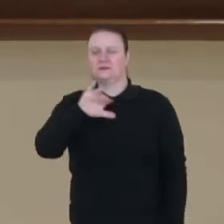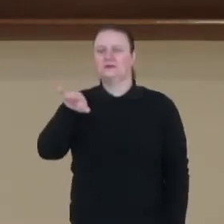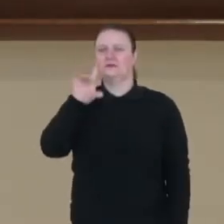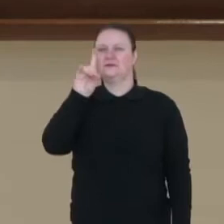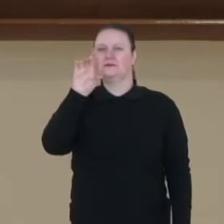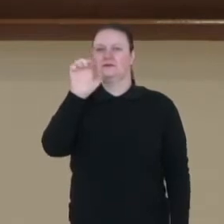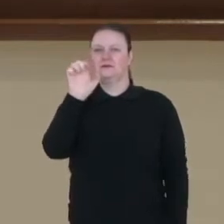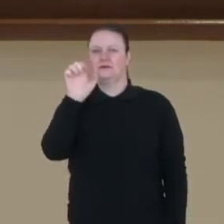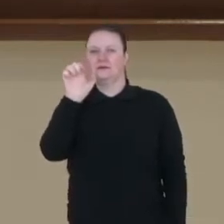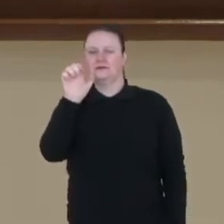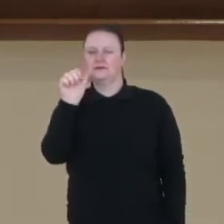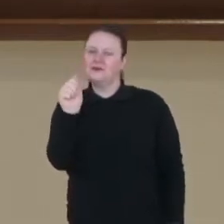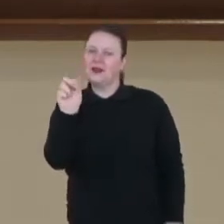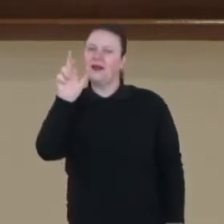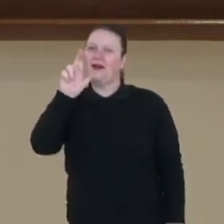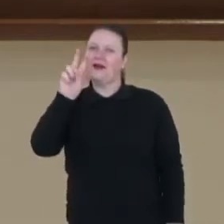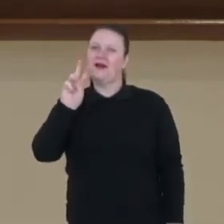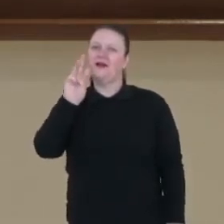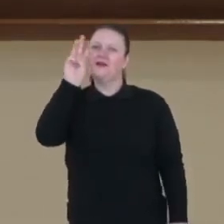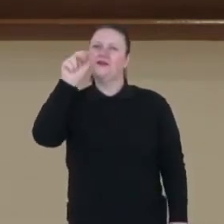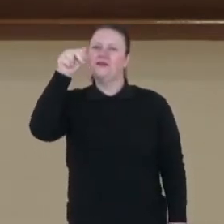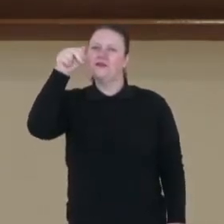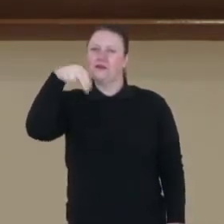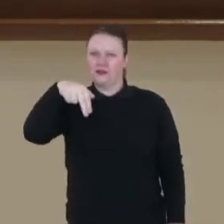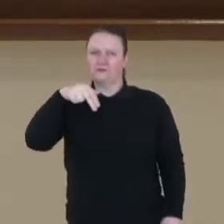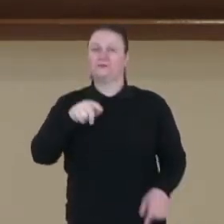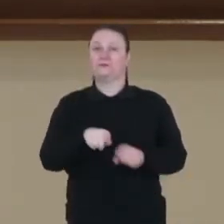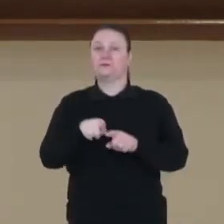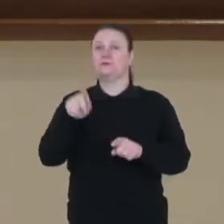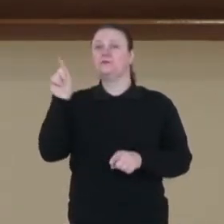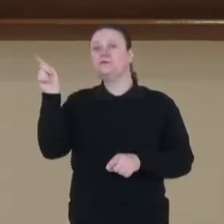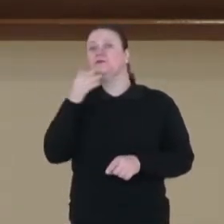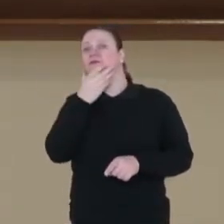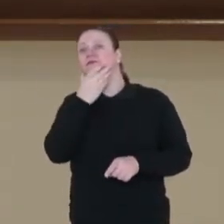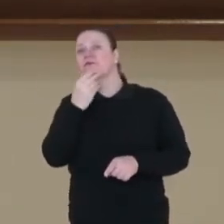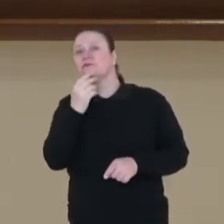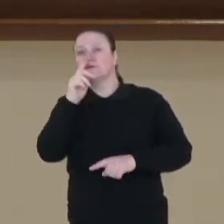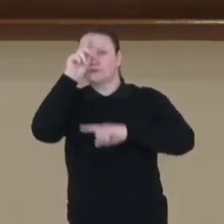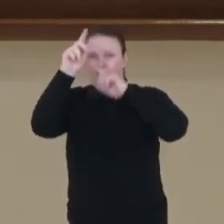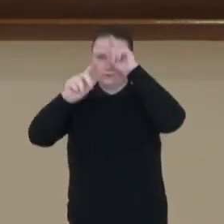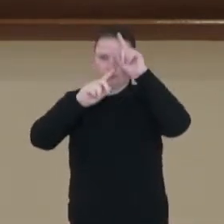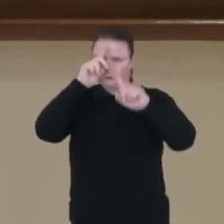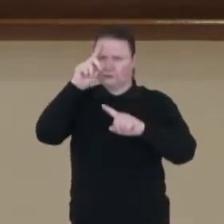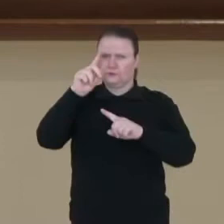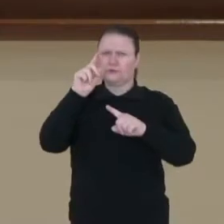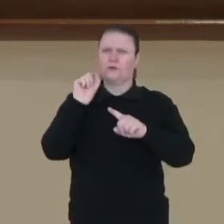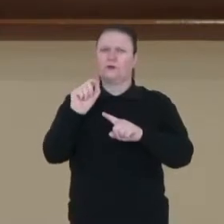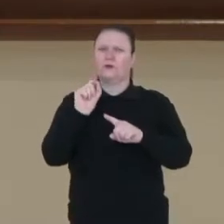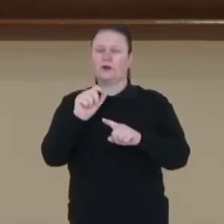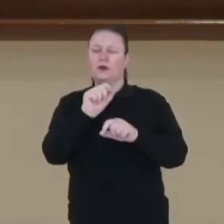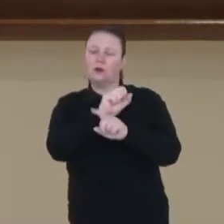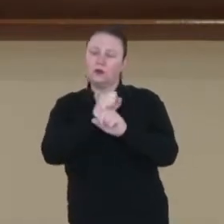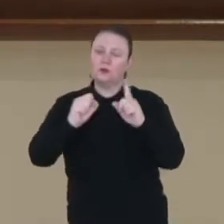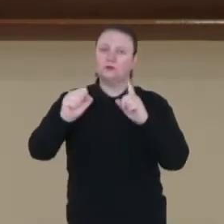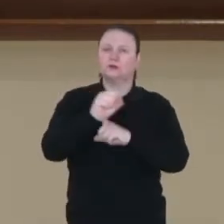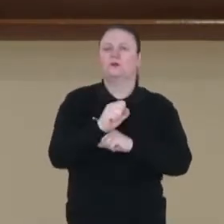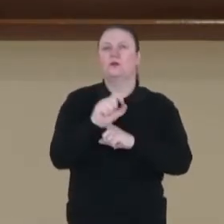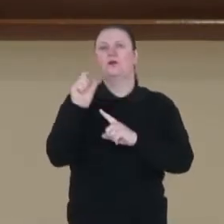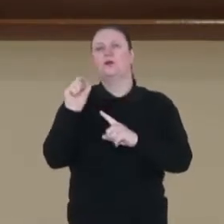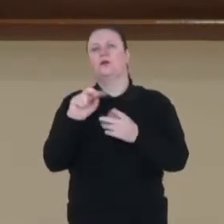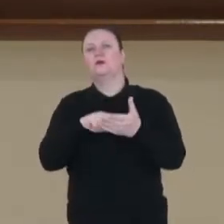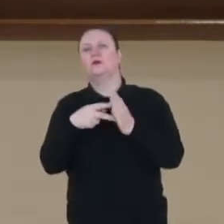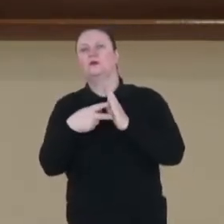o cara que vai estar envolvido nessa ideia do darwinismo social. Qual é o